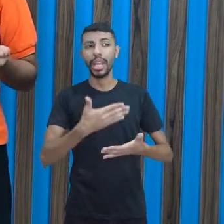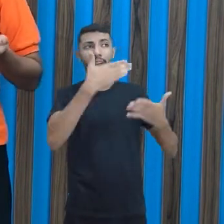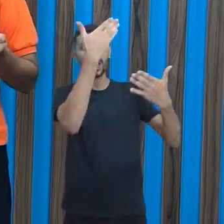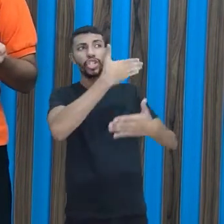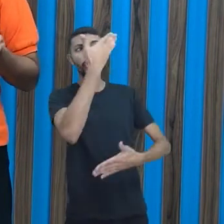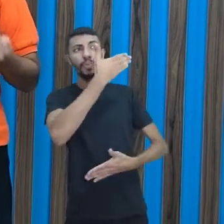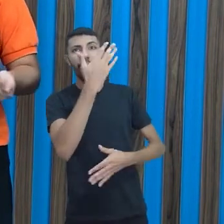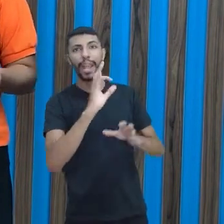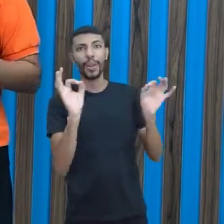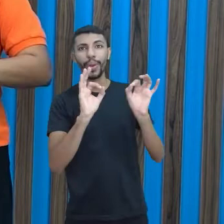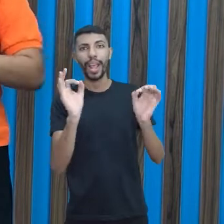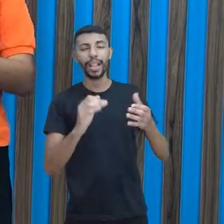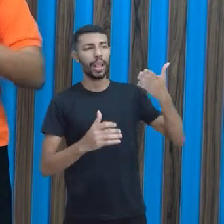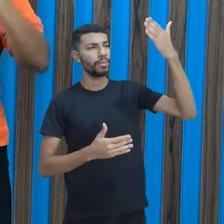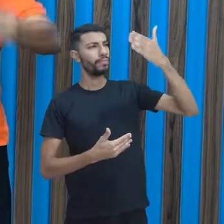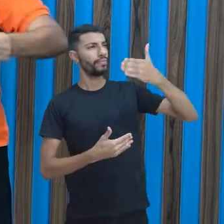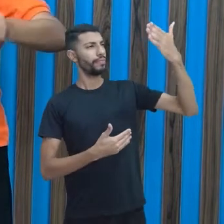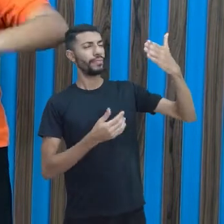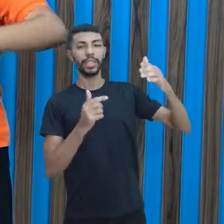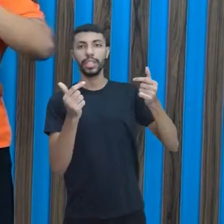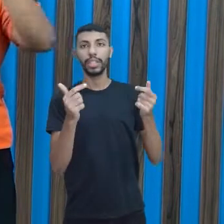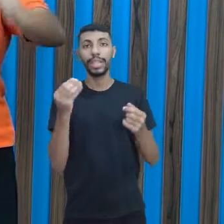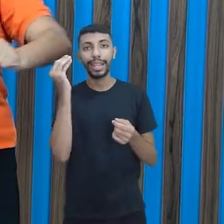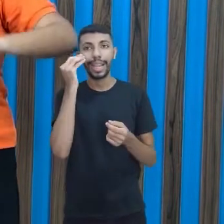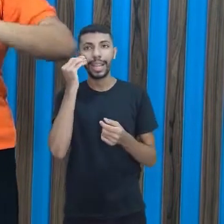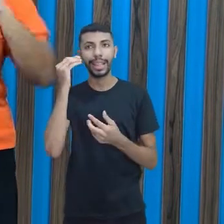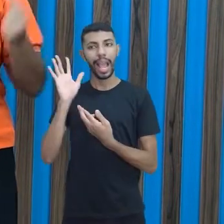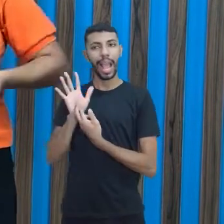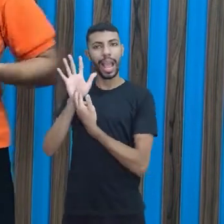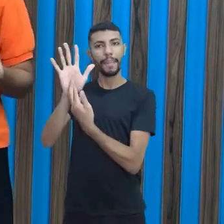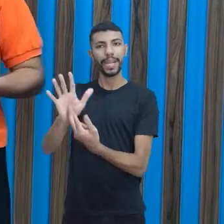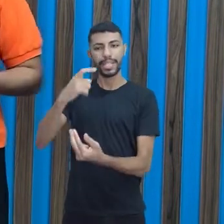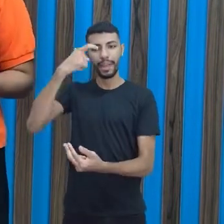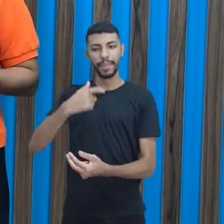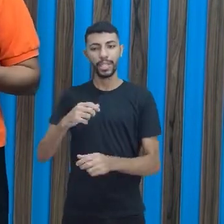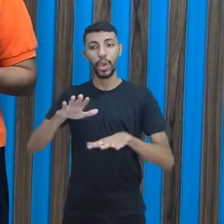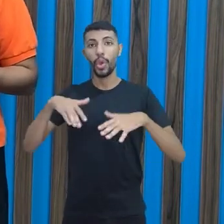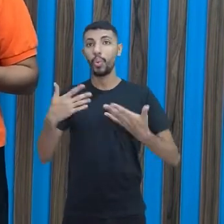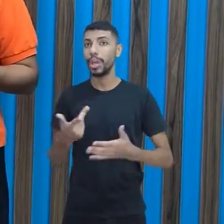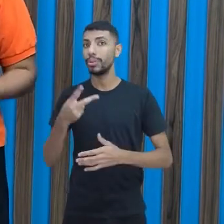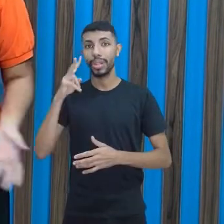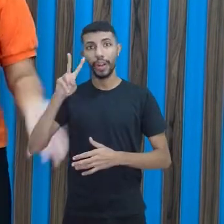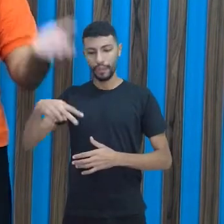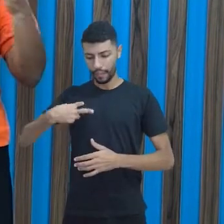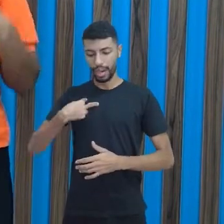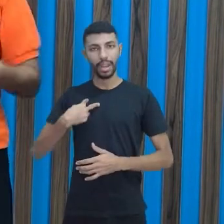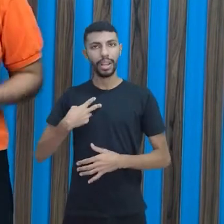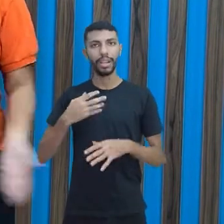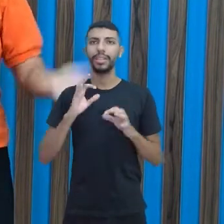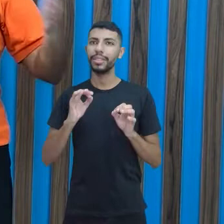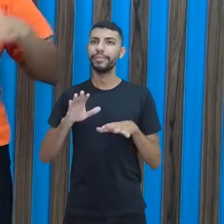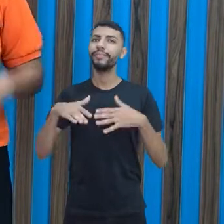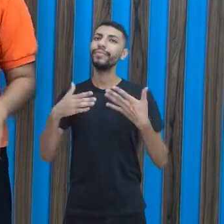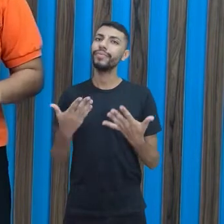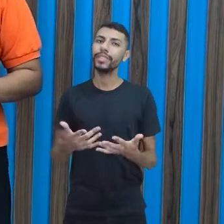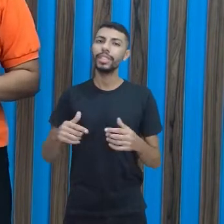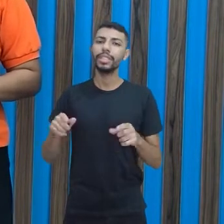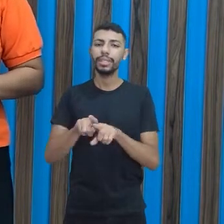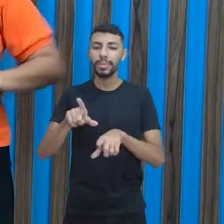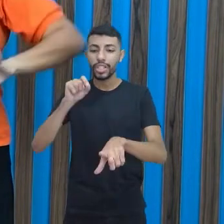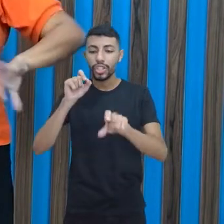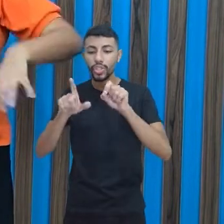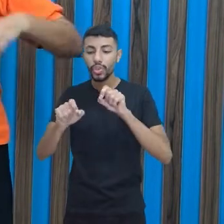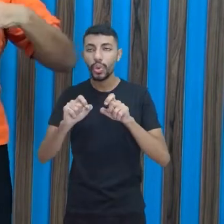Imagina como deve ser tentar se representar quando você não se vê o tempo inteiro. E as escolhas do artista